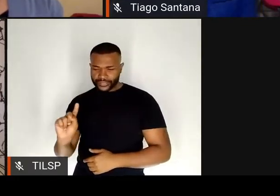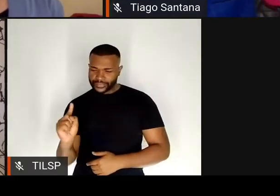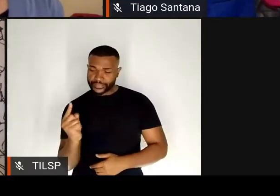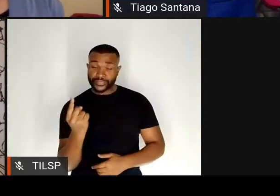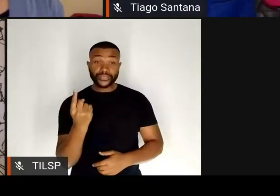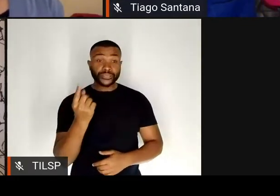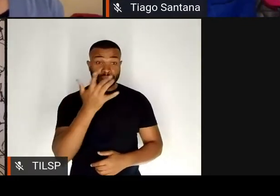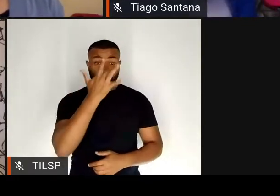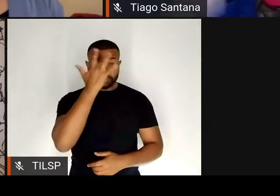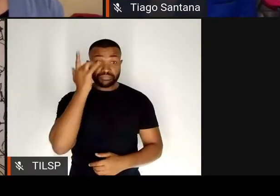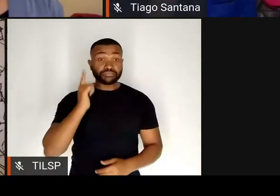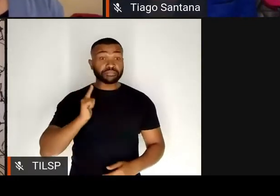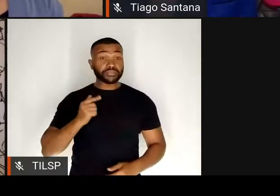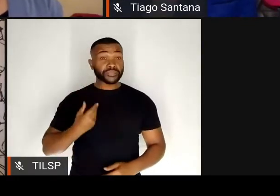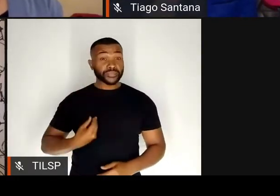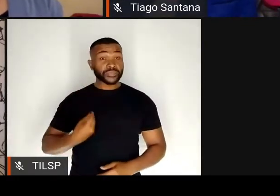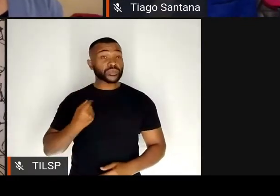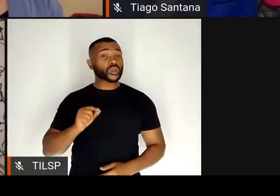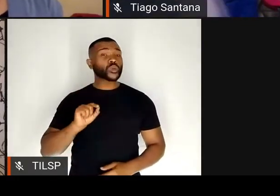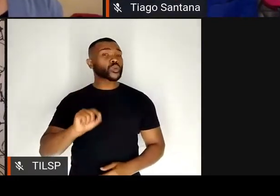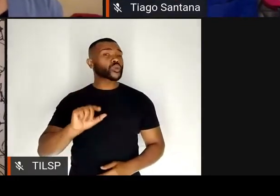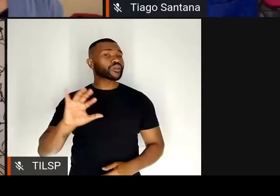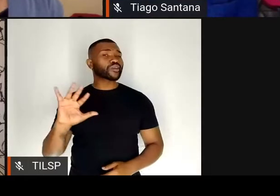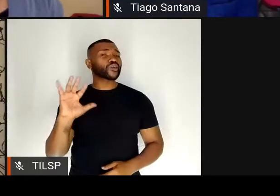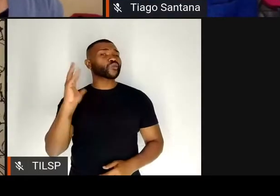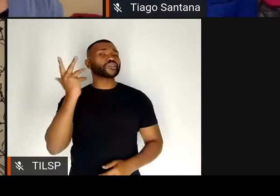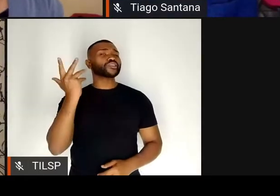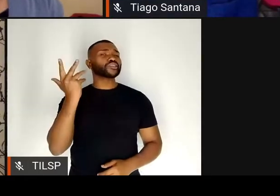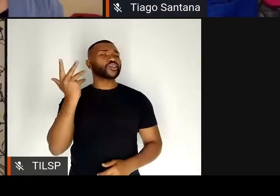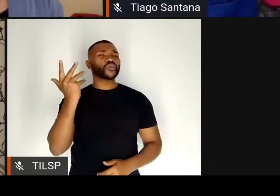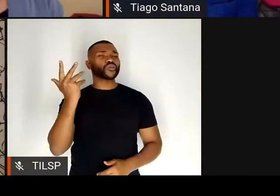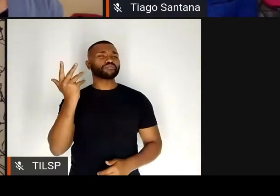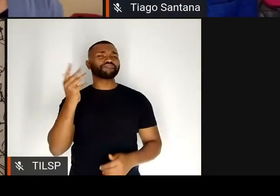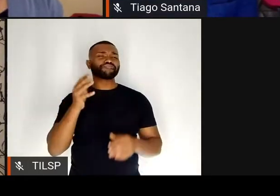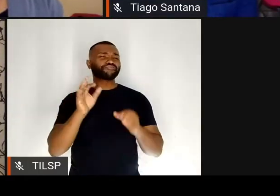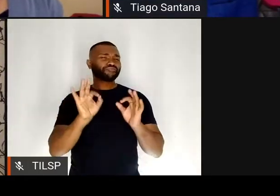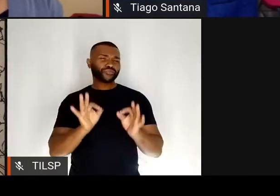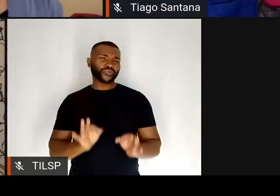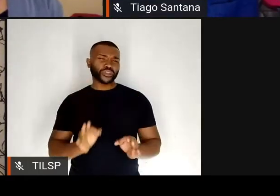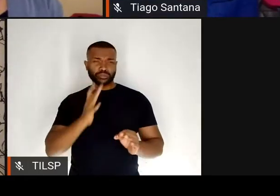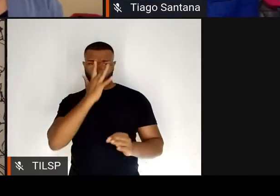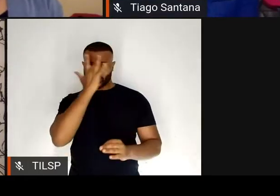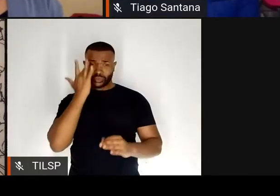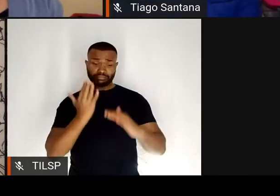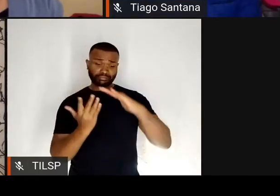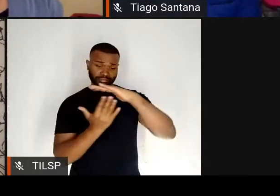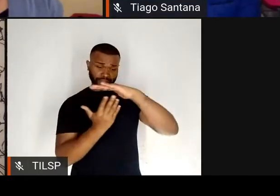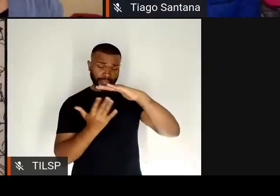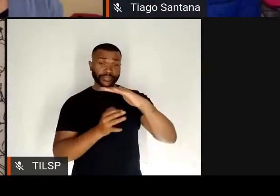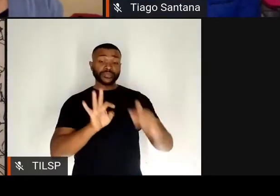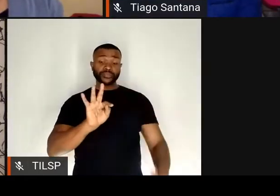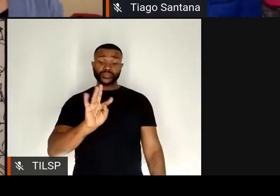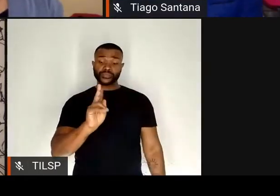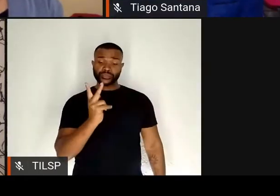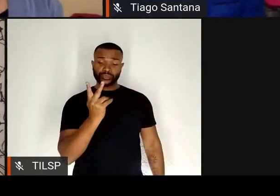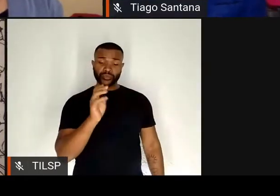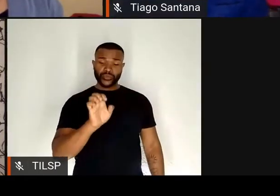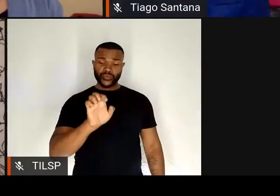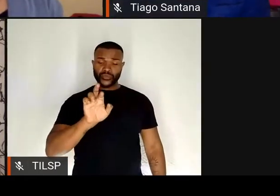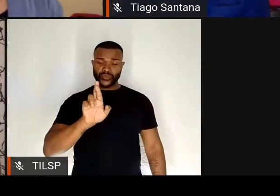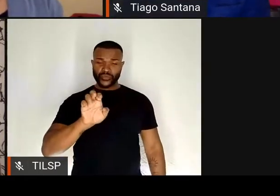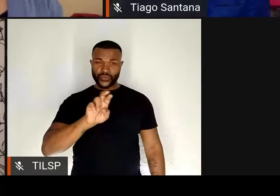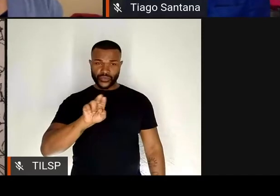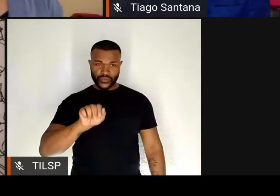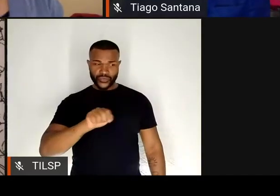concretos a tragédia dos refugiados. Como observou, né, a Teresa Ferré, esse olhar que